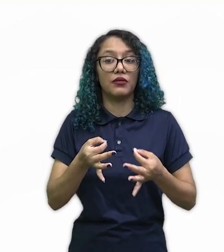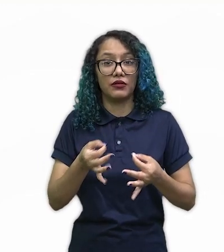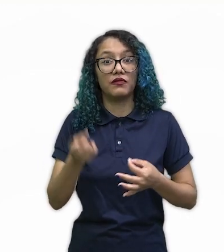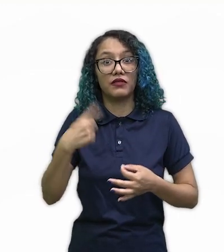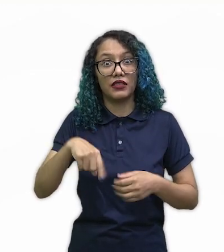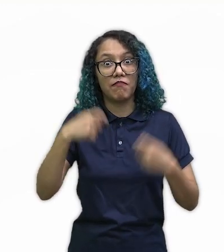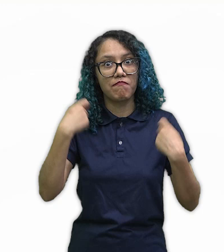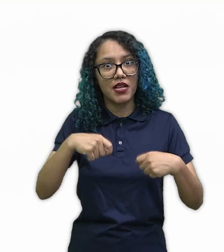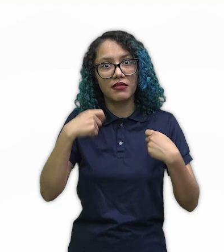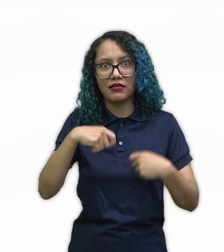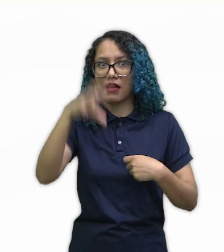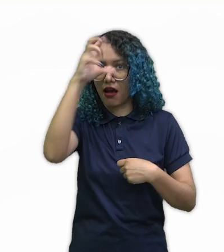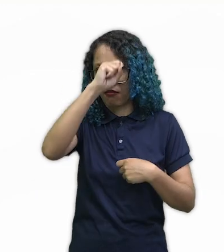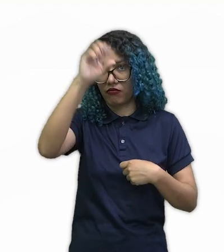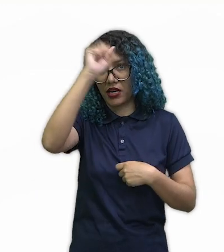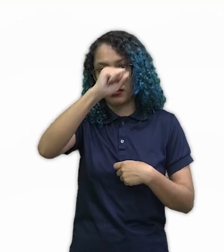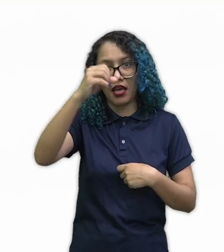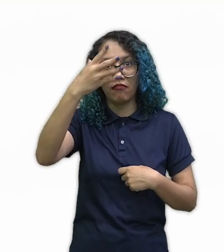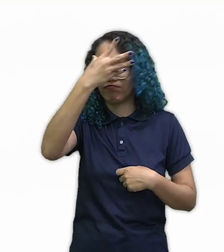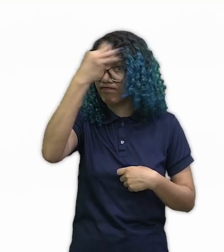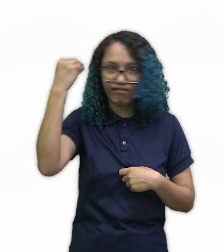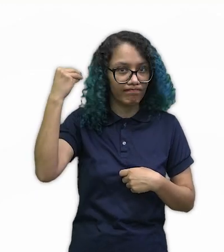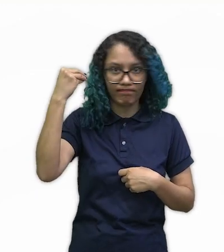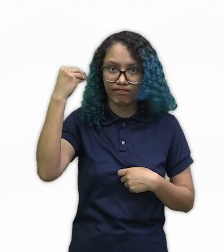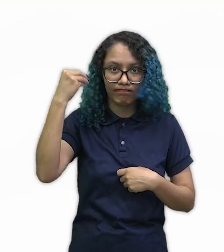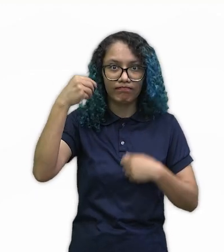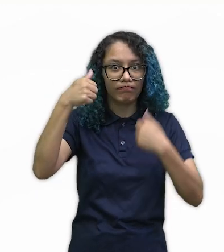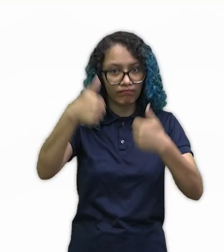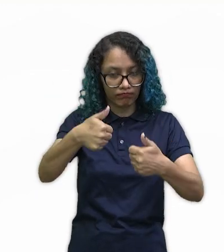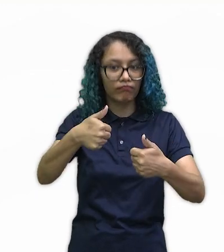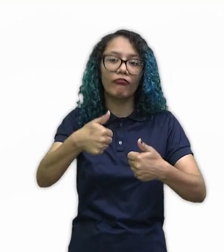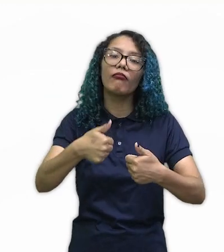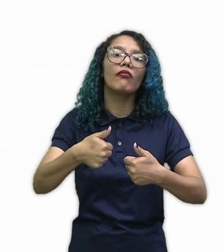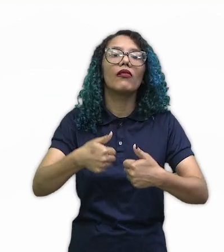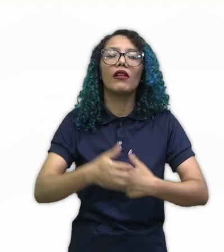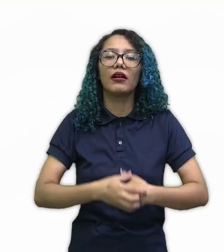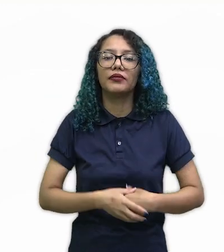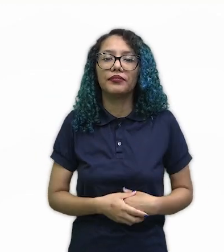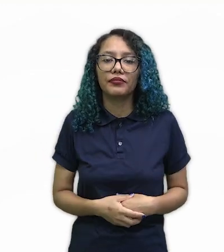estar no teu sangue, ó, tá? Taxa de